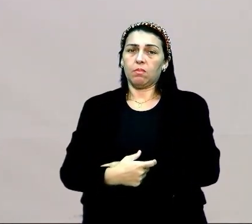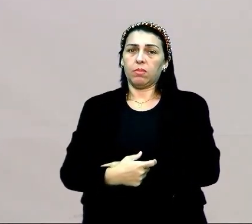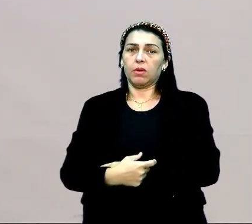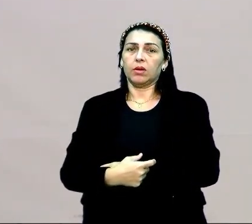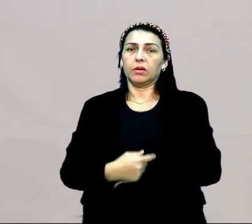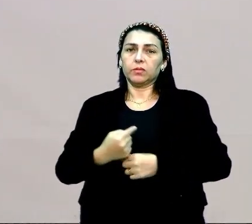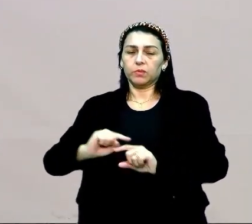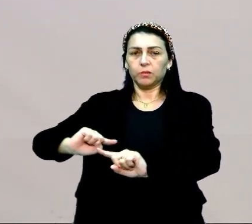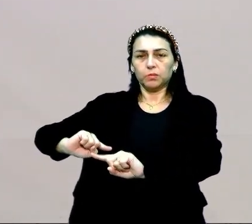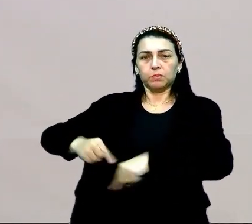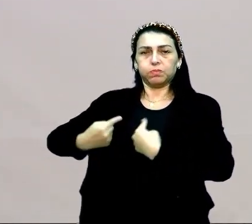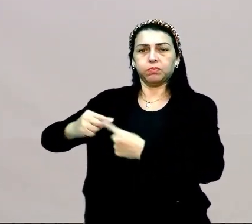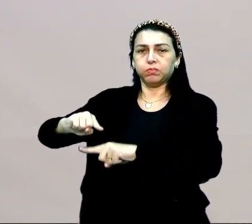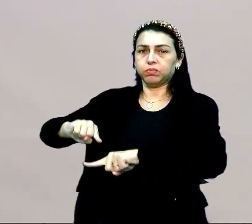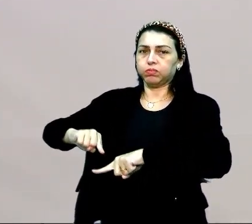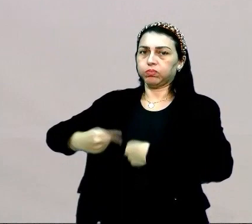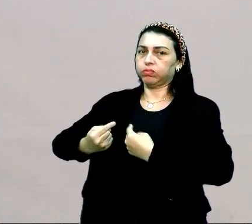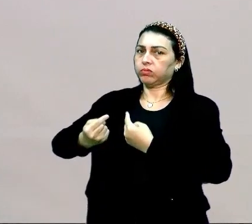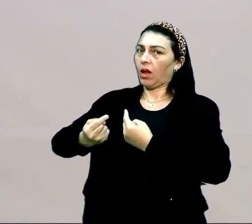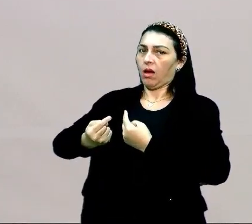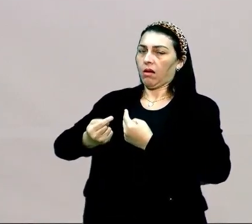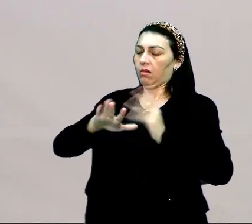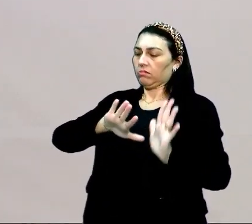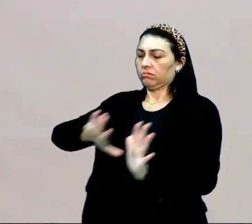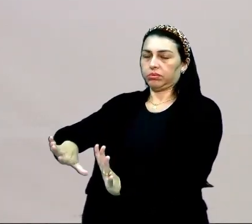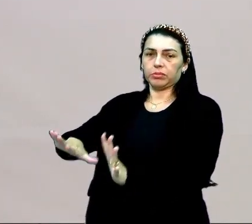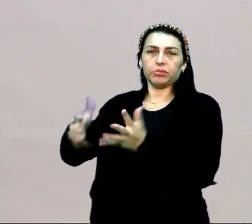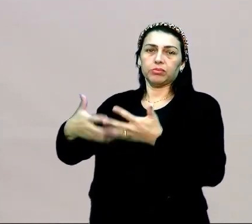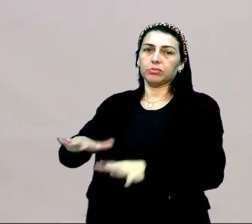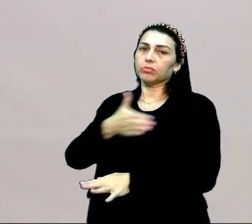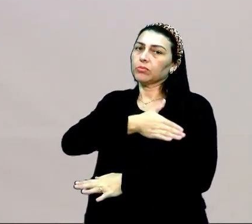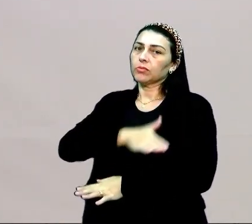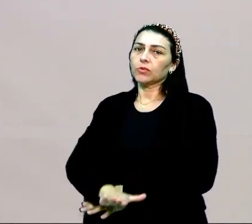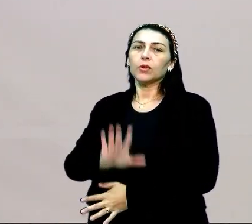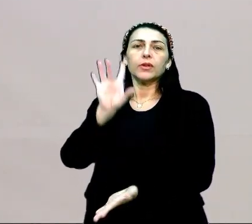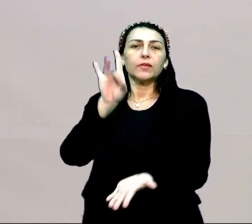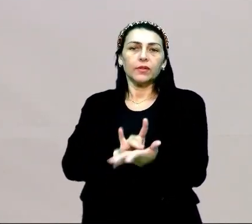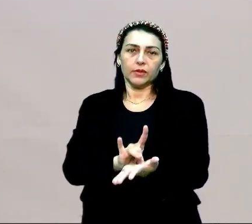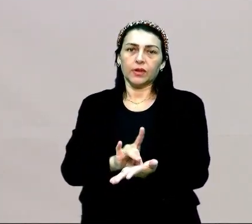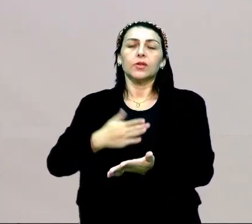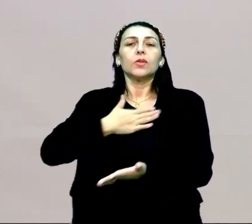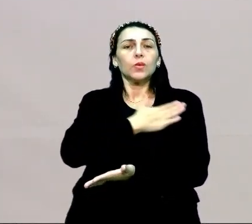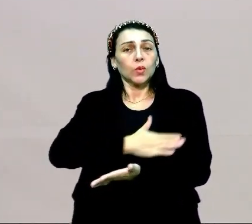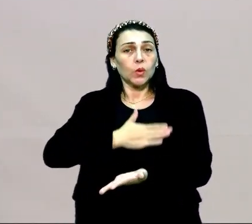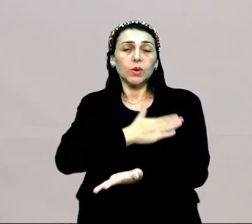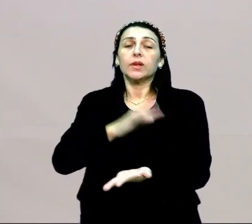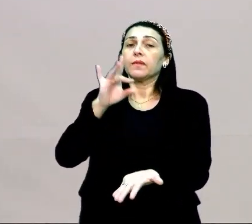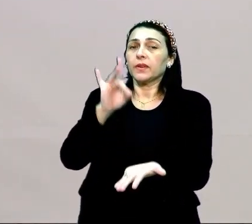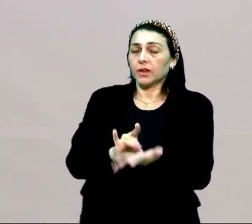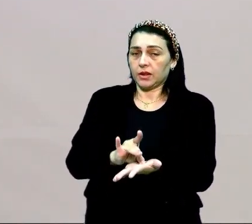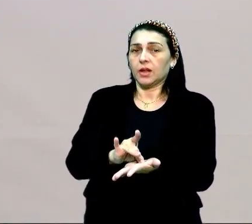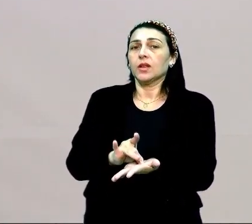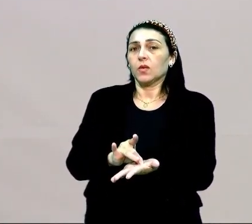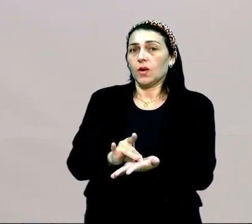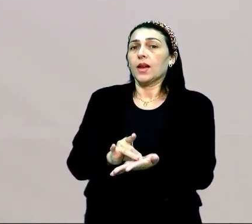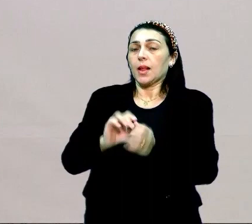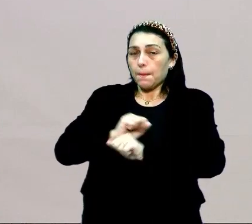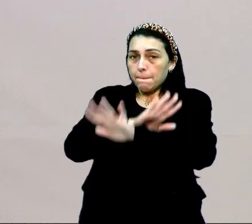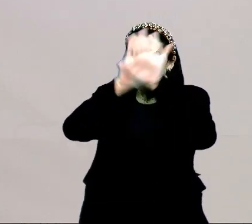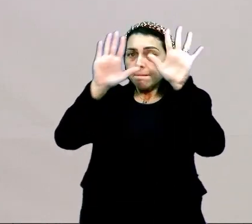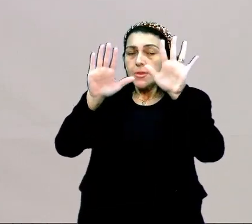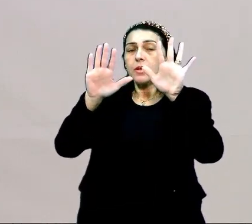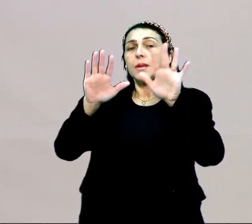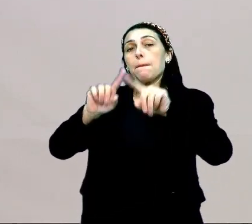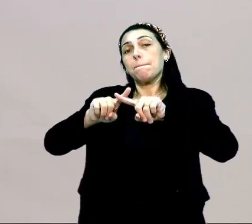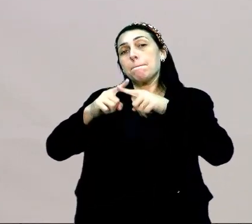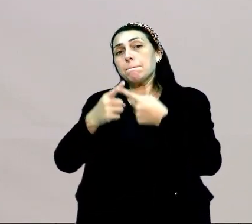gente começa a ficar com o pé atrás em relação à verdade. Eu gosto da verdade quando ela me esclarece, mas